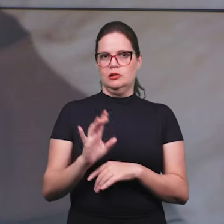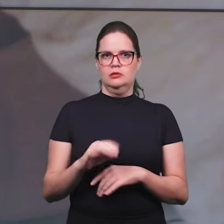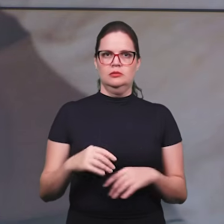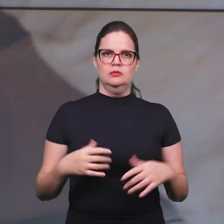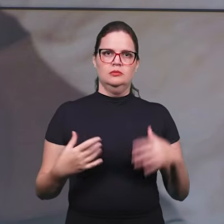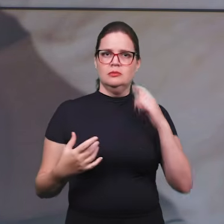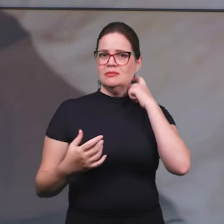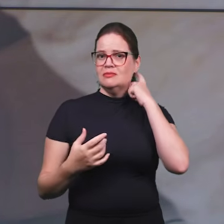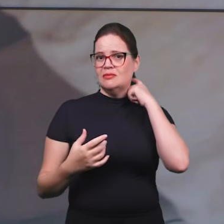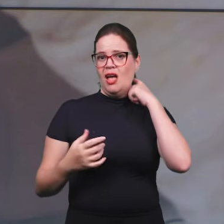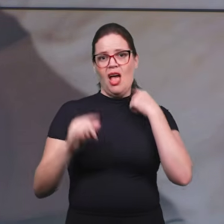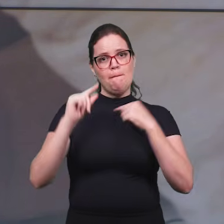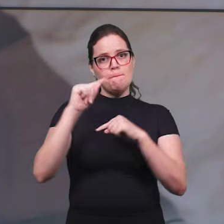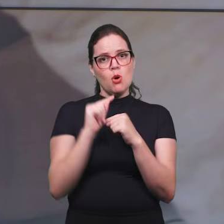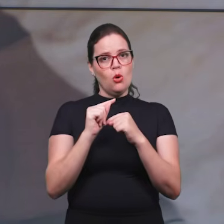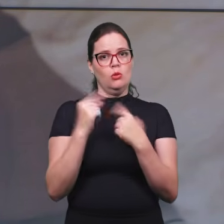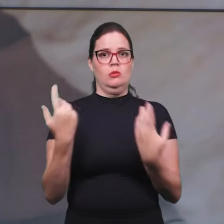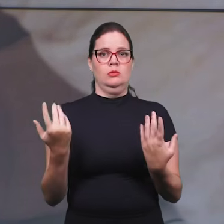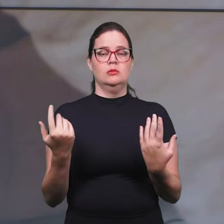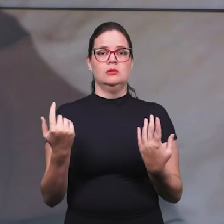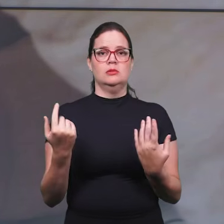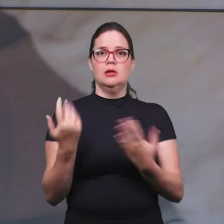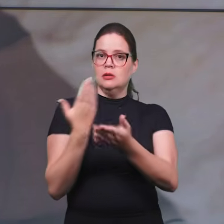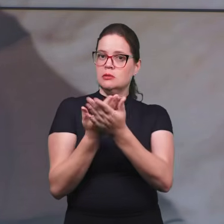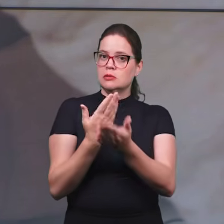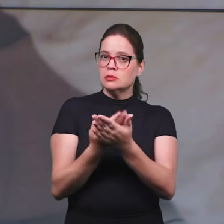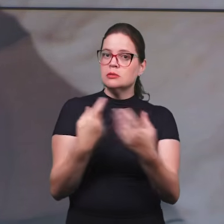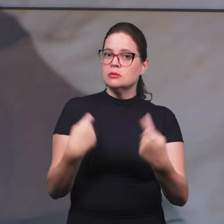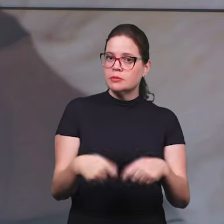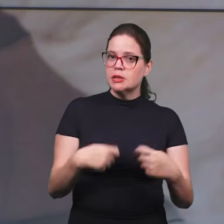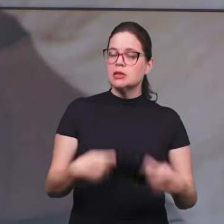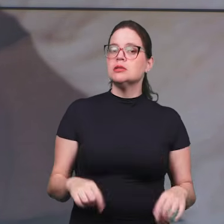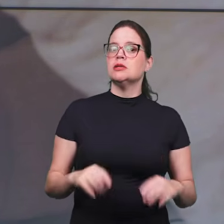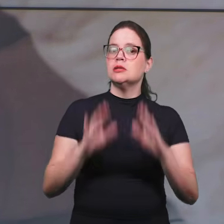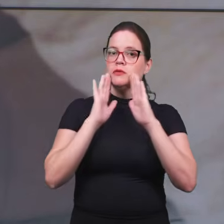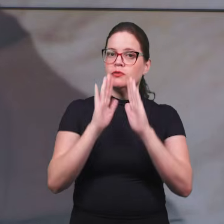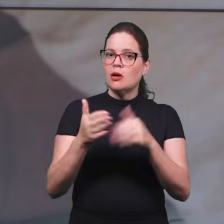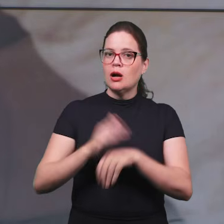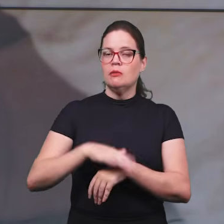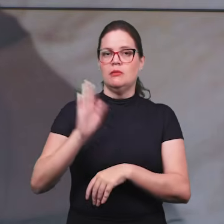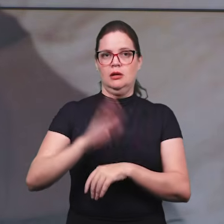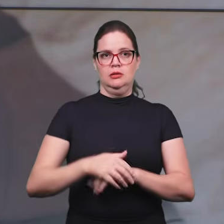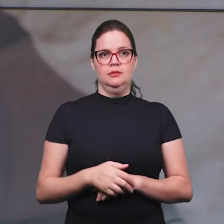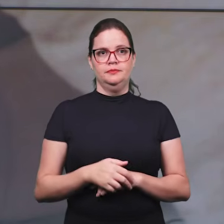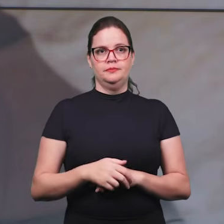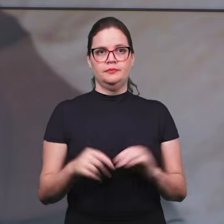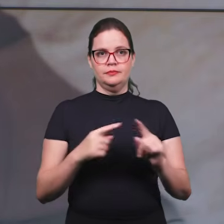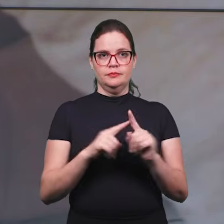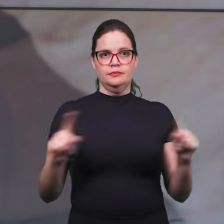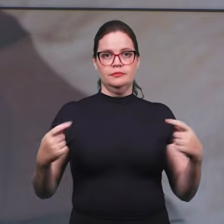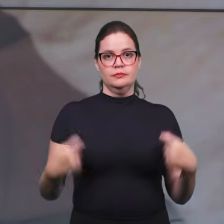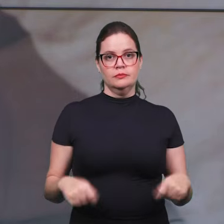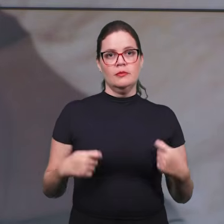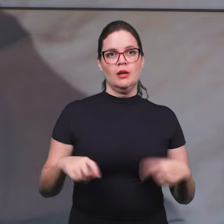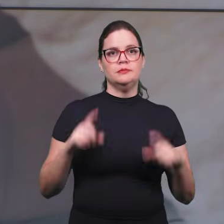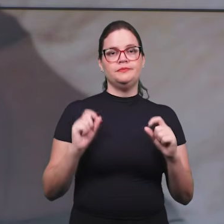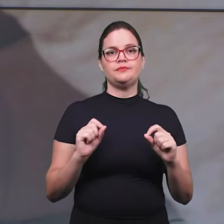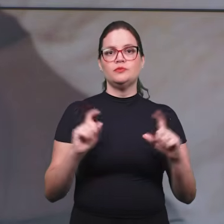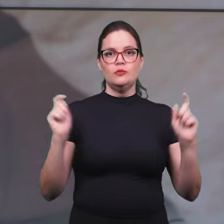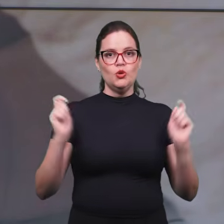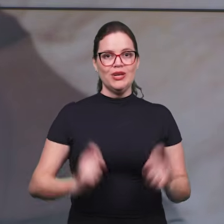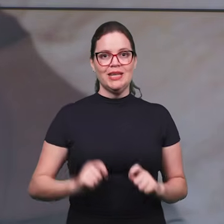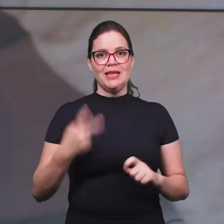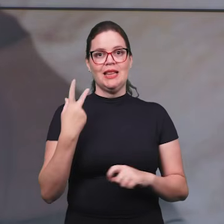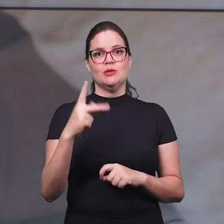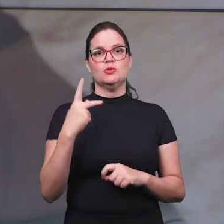dia. É uma carga horária muito reduzida. O estudo precisa sim ser uma prioridade, mas tem que ser de